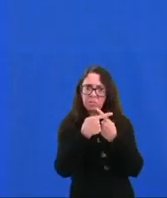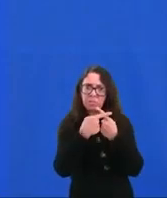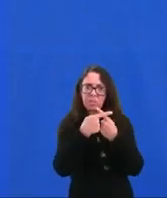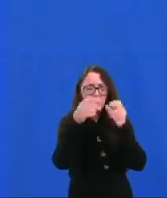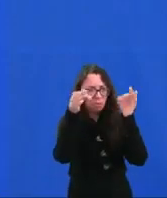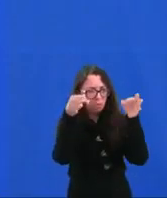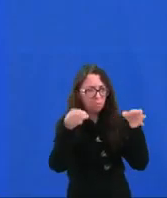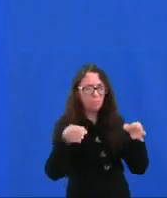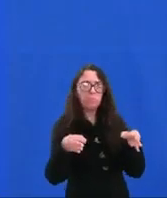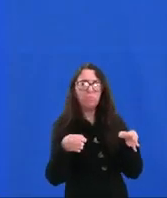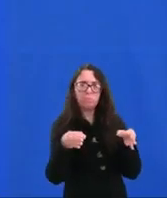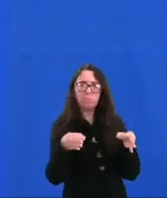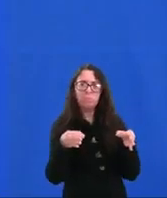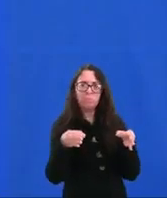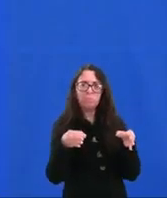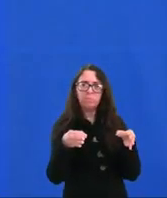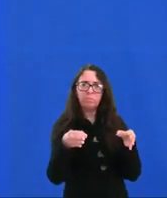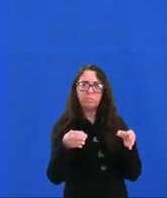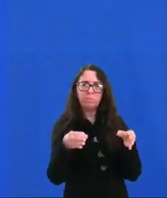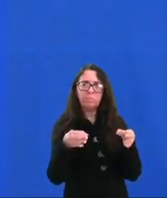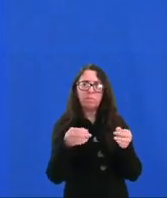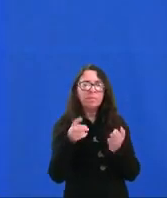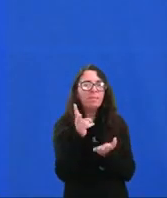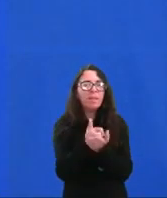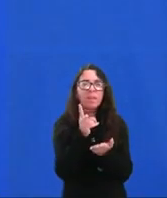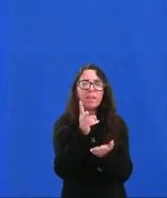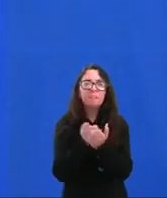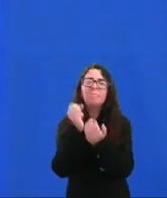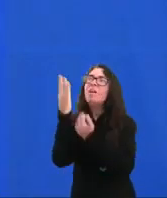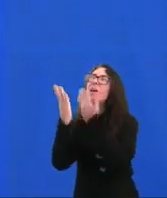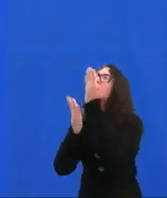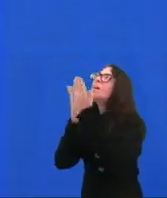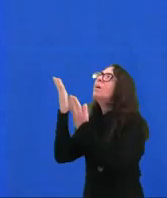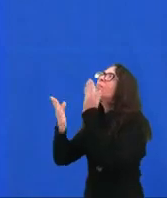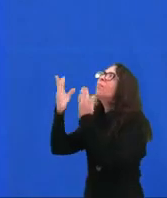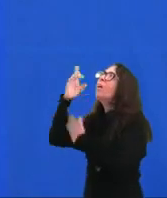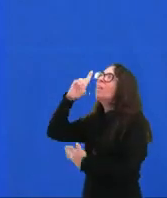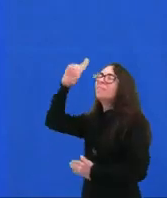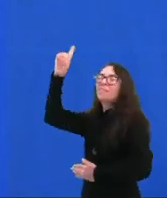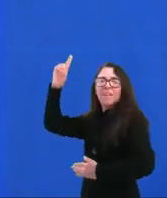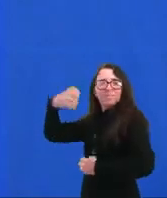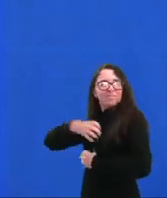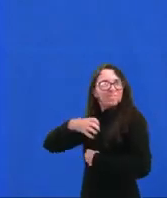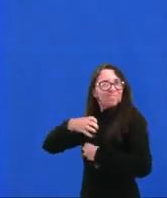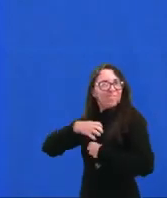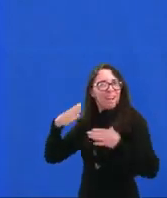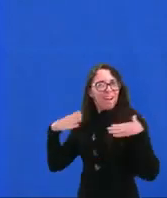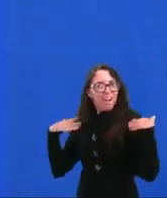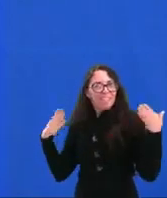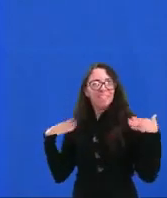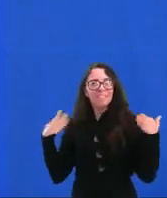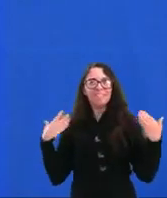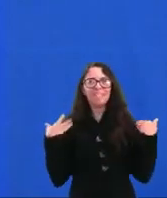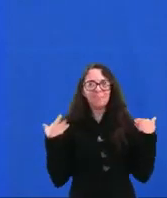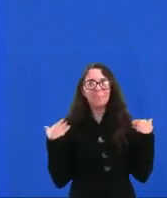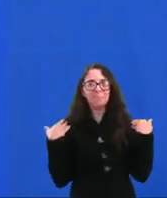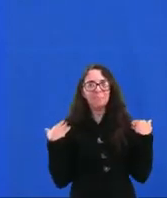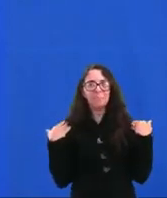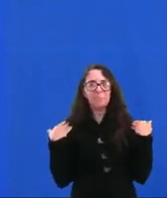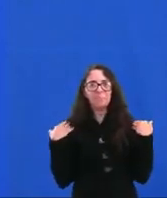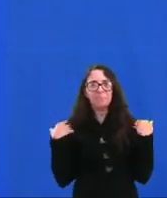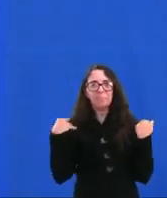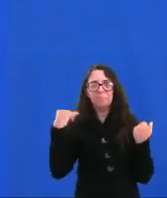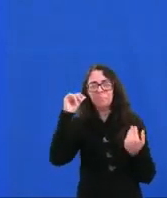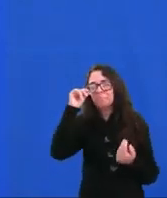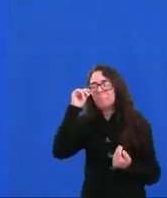busca o agir de Deus e se junta a esse agir de Deus para, com a missão de evangelismo, nós